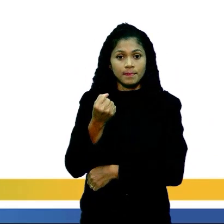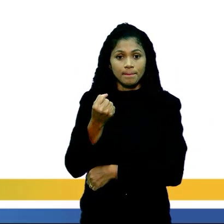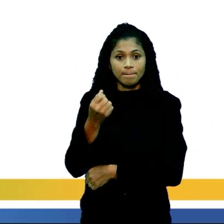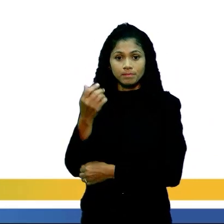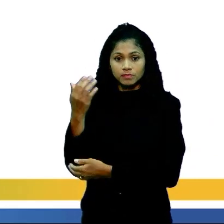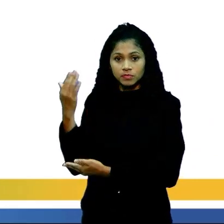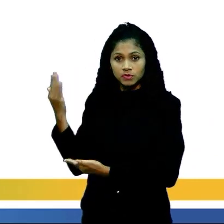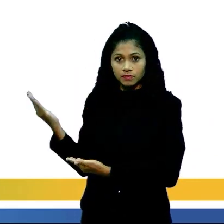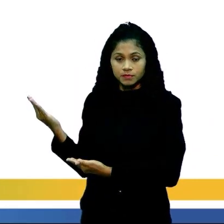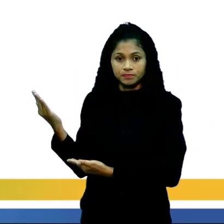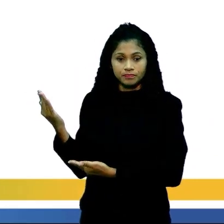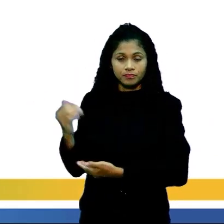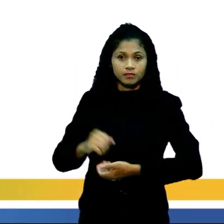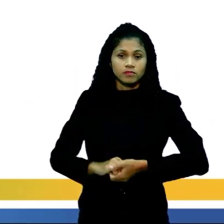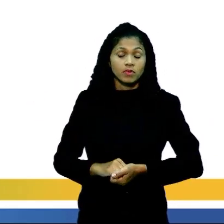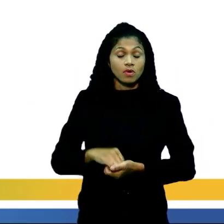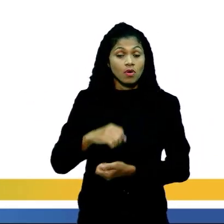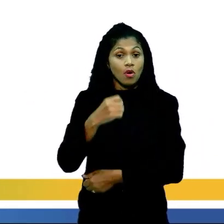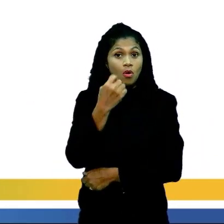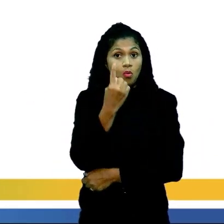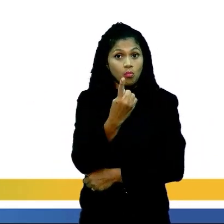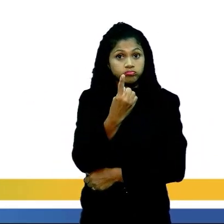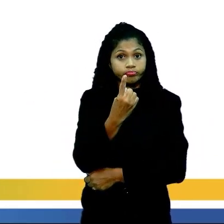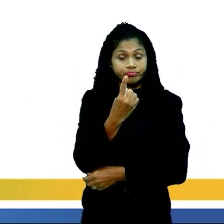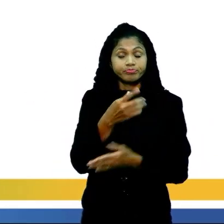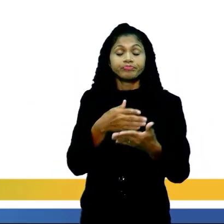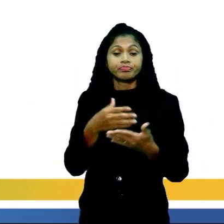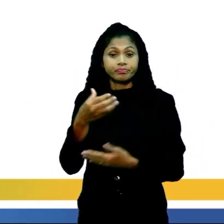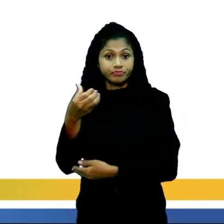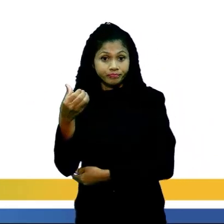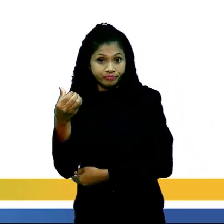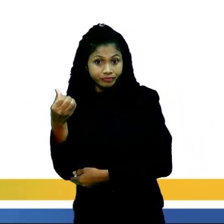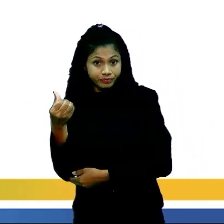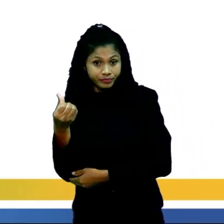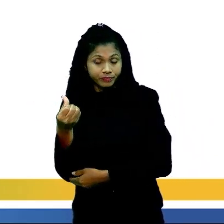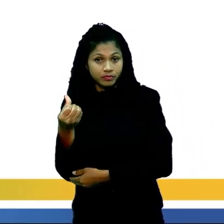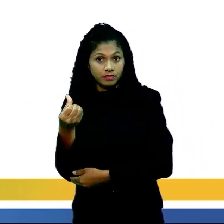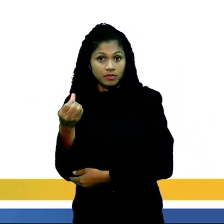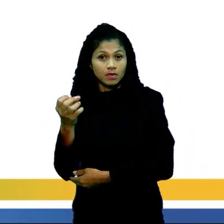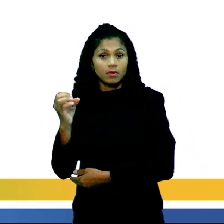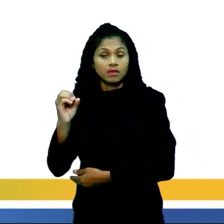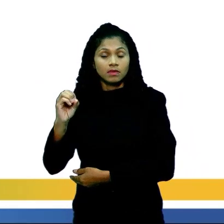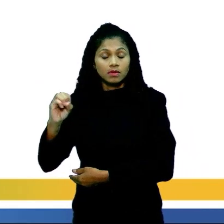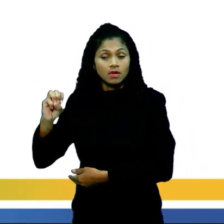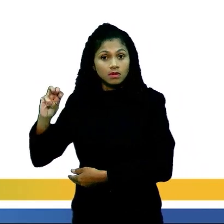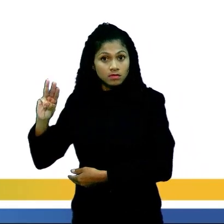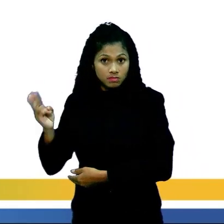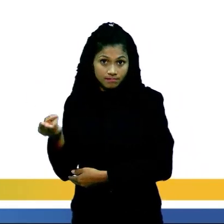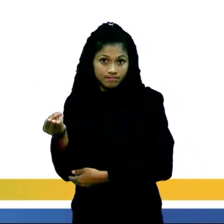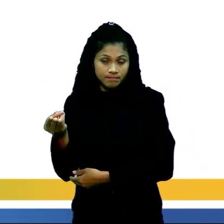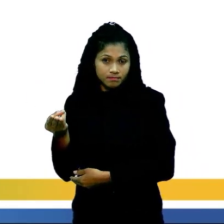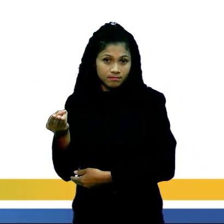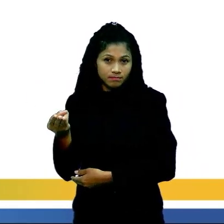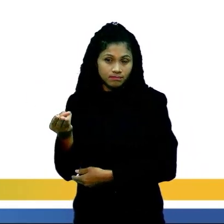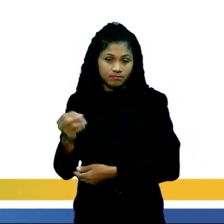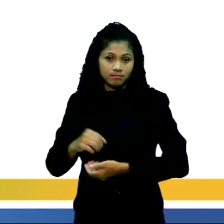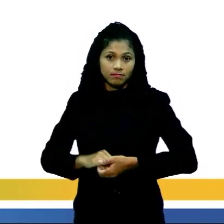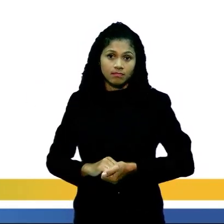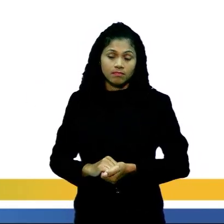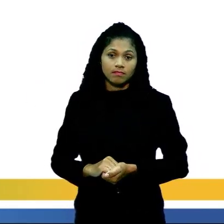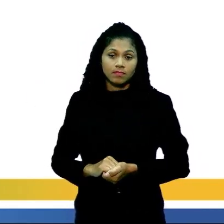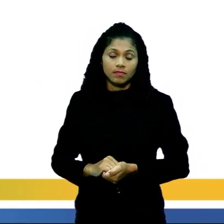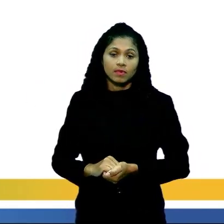Nós temos 1 para 600 mil. Observe que lá na questão ele falava disso.